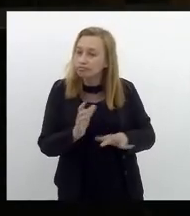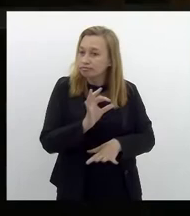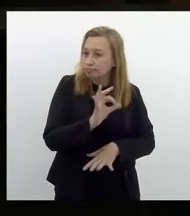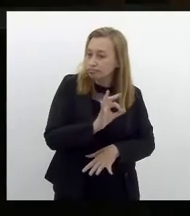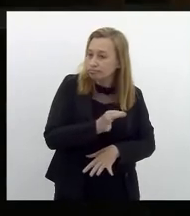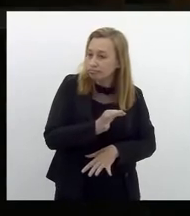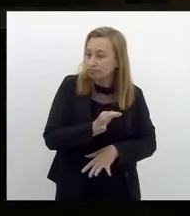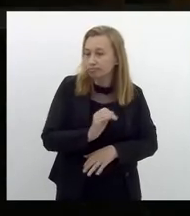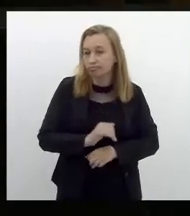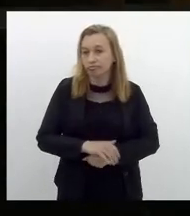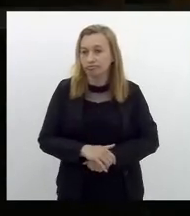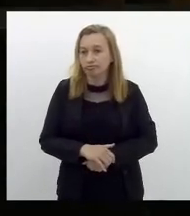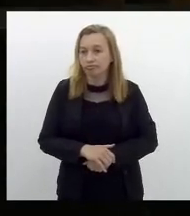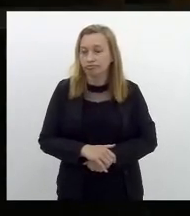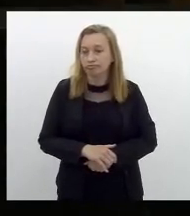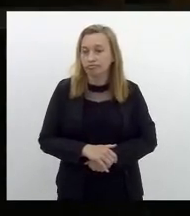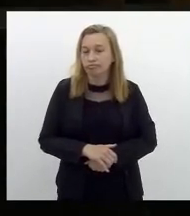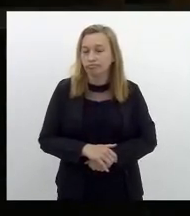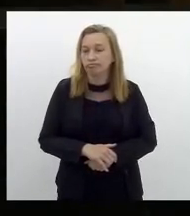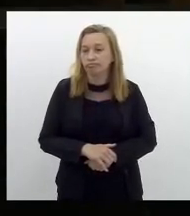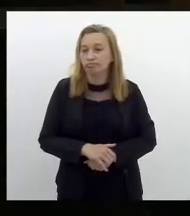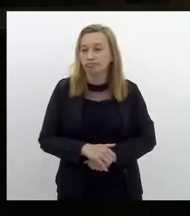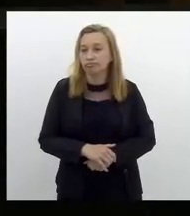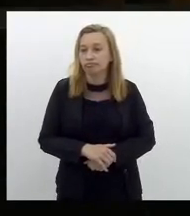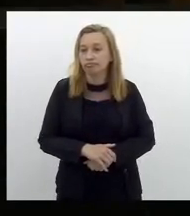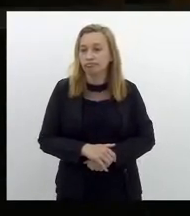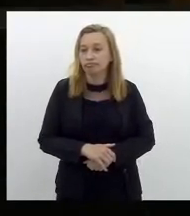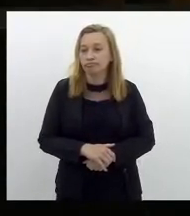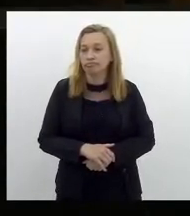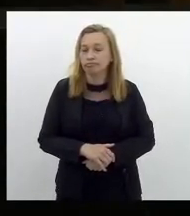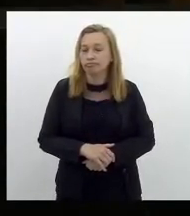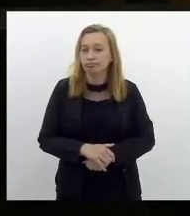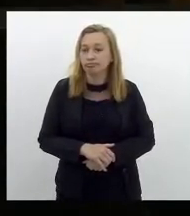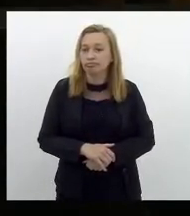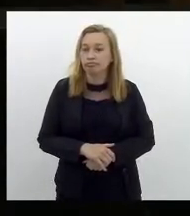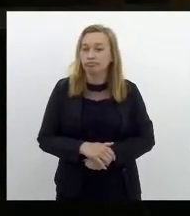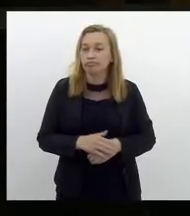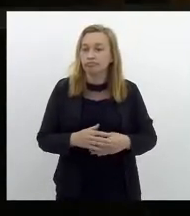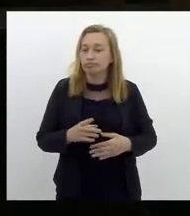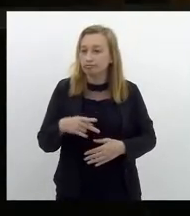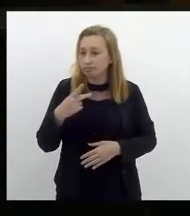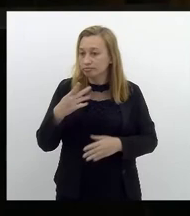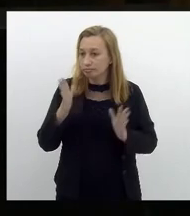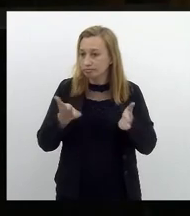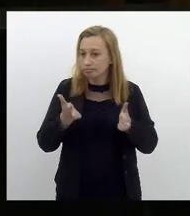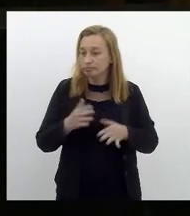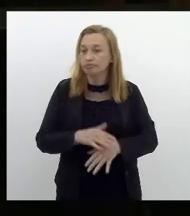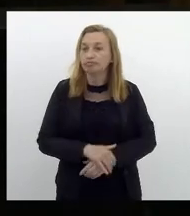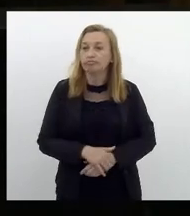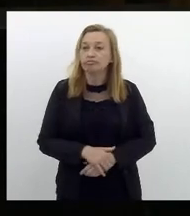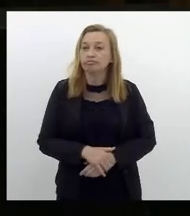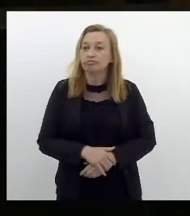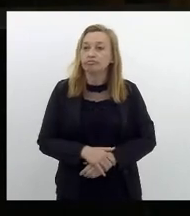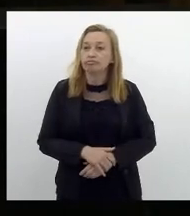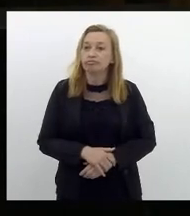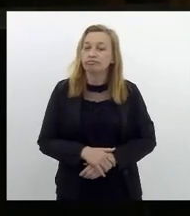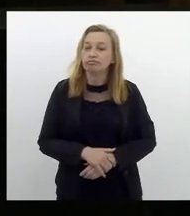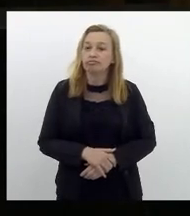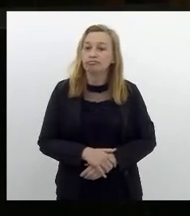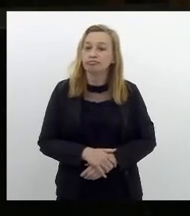foi excedido. E vamos passar agora, de uma